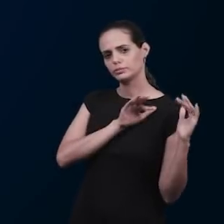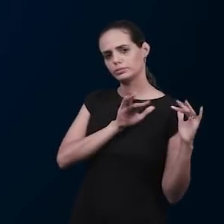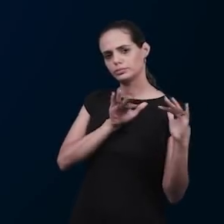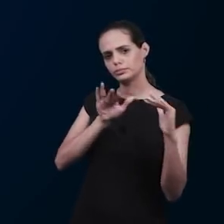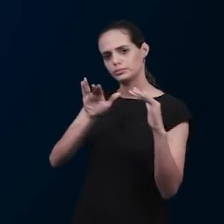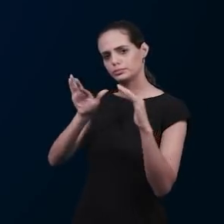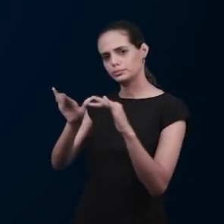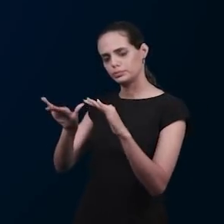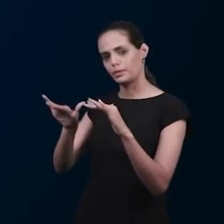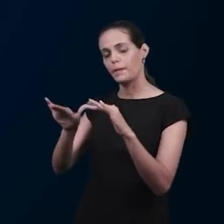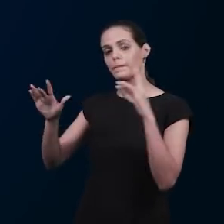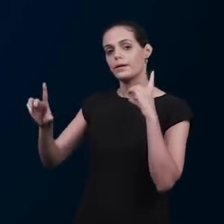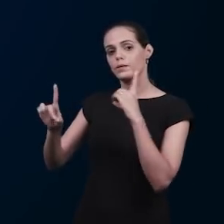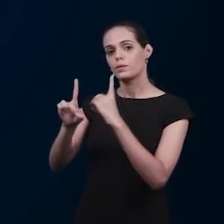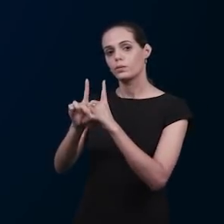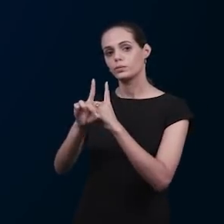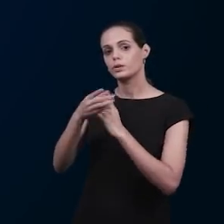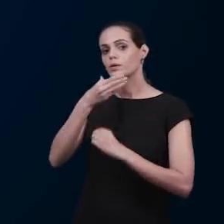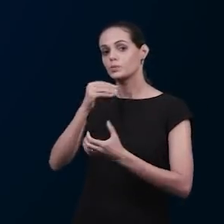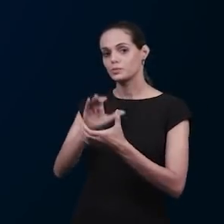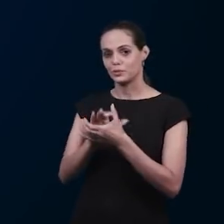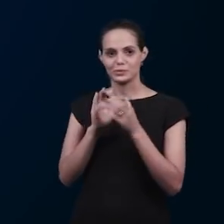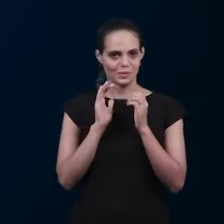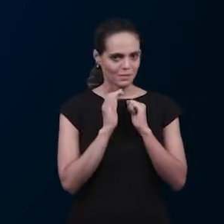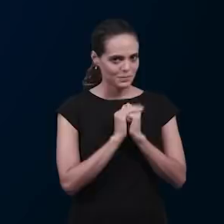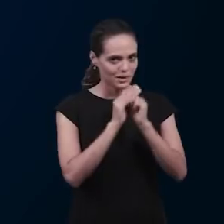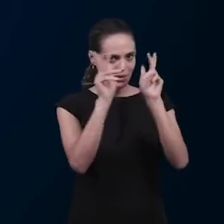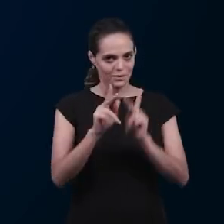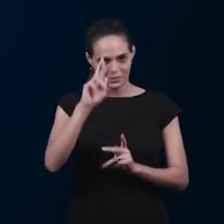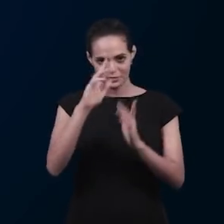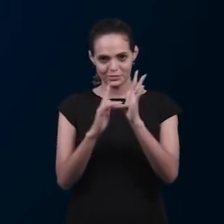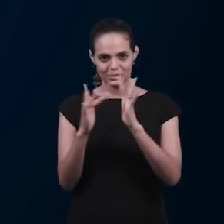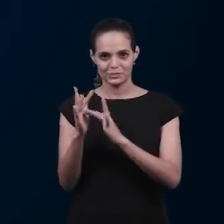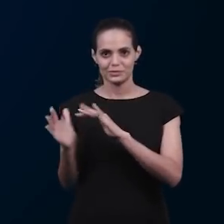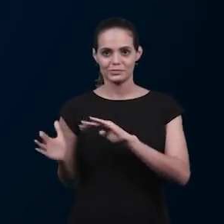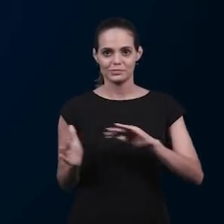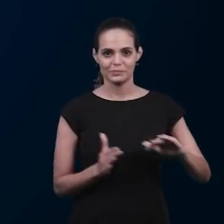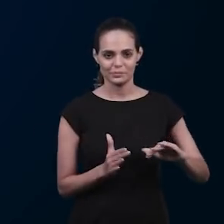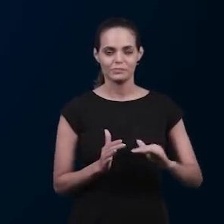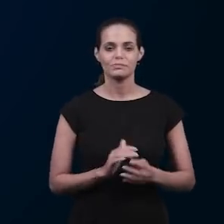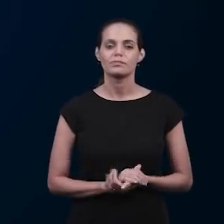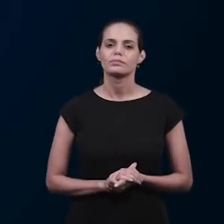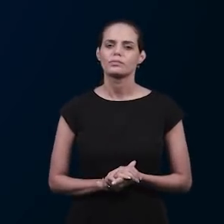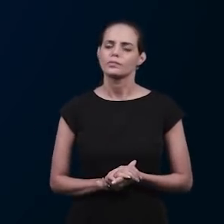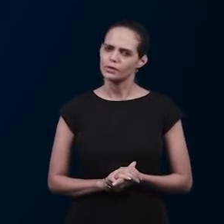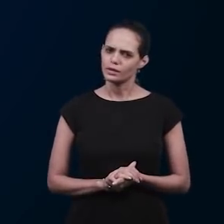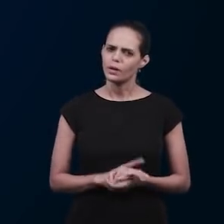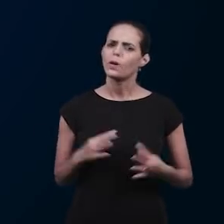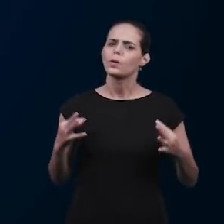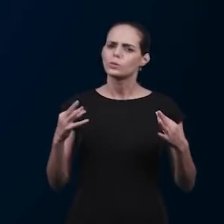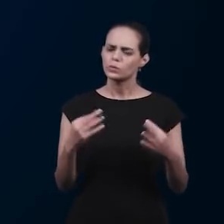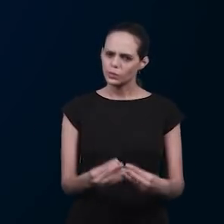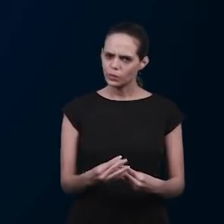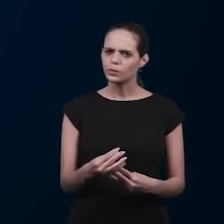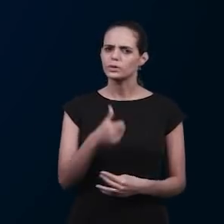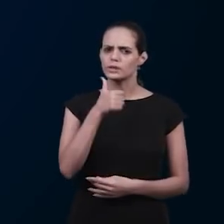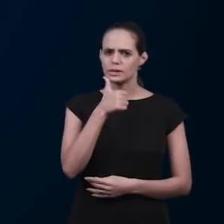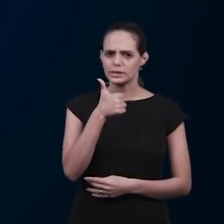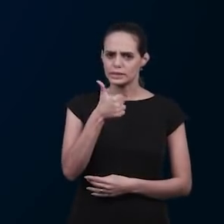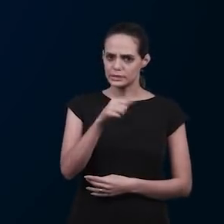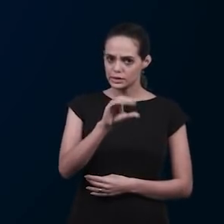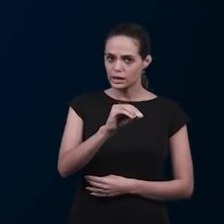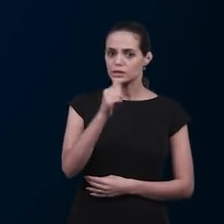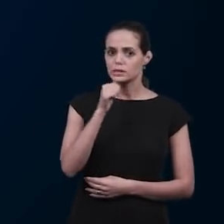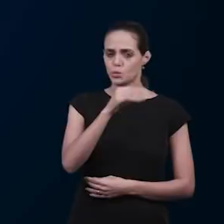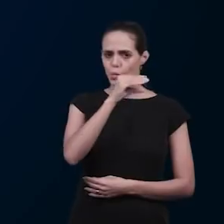lâmpadas, saíram a encontro do esposo. Amém? A paz do Senhor. Ana, todas as virgens deviam